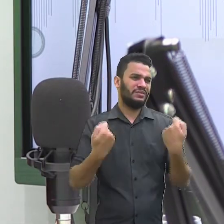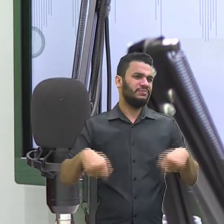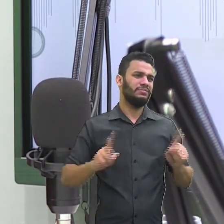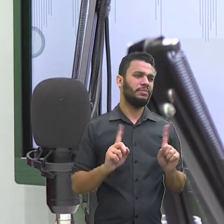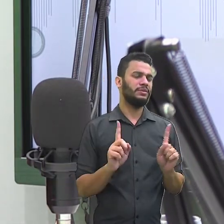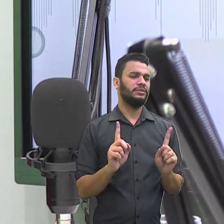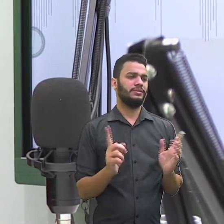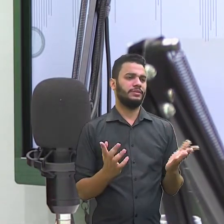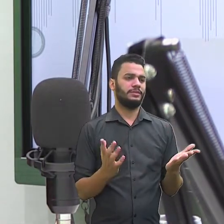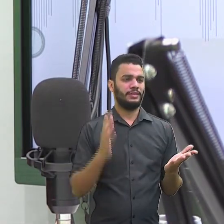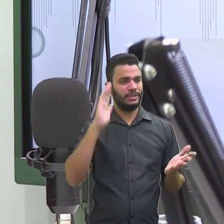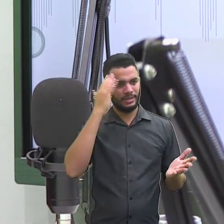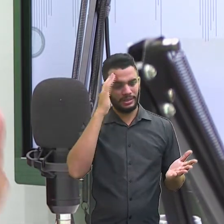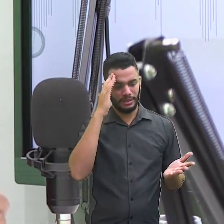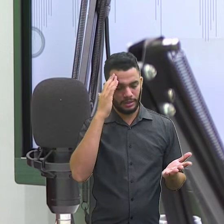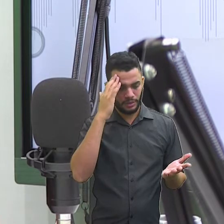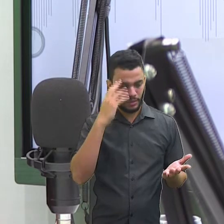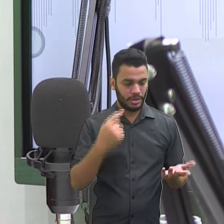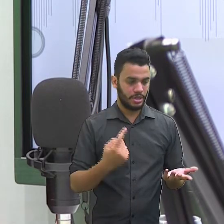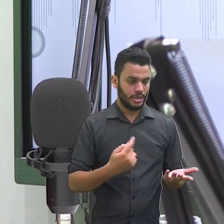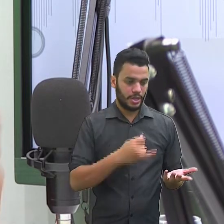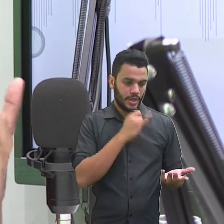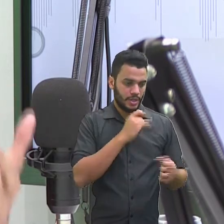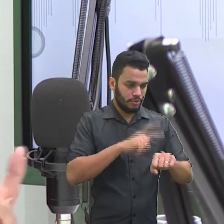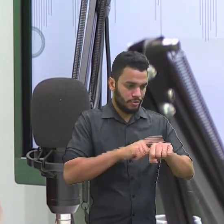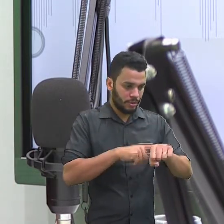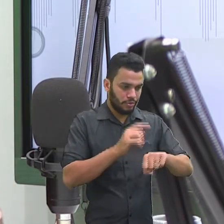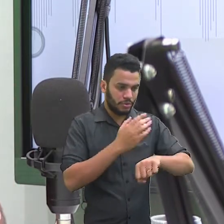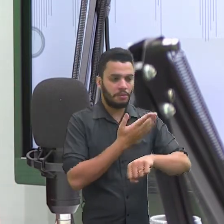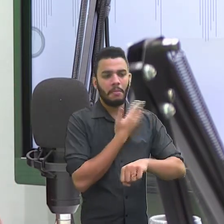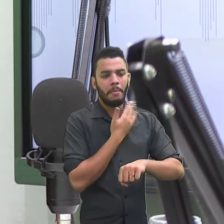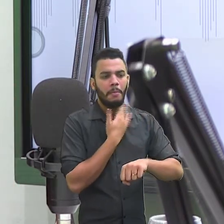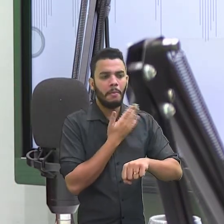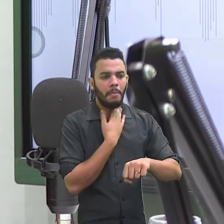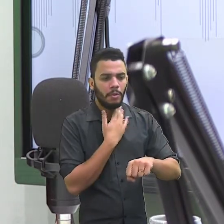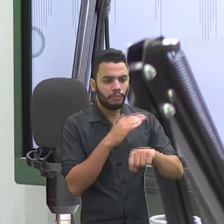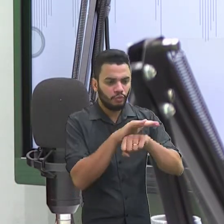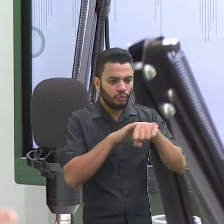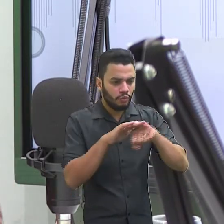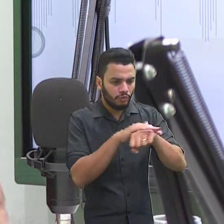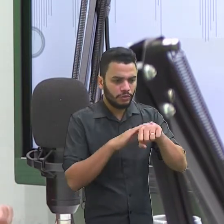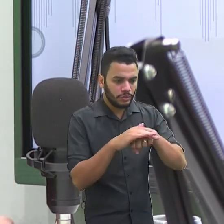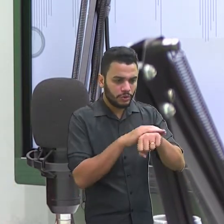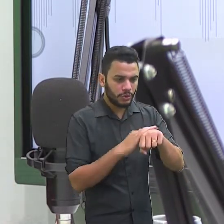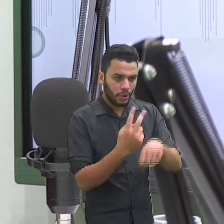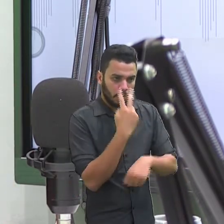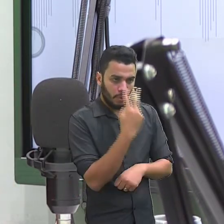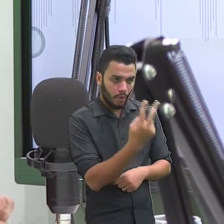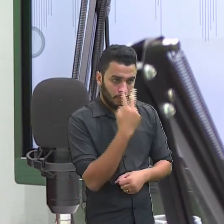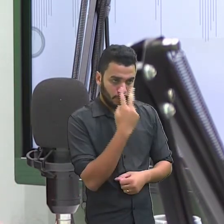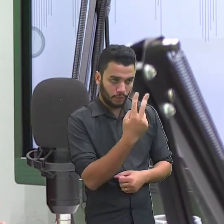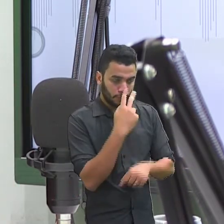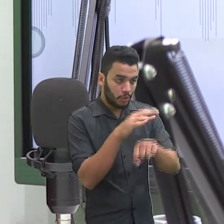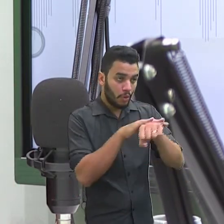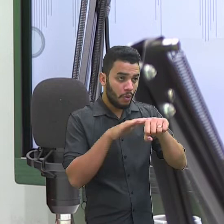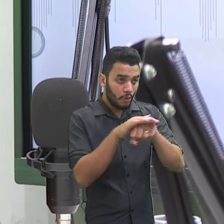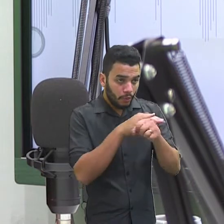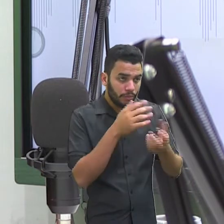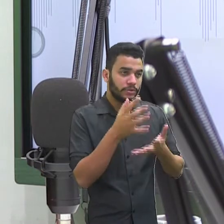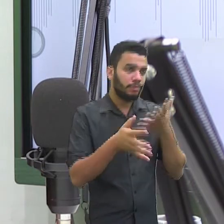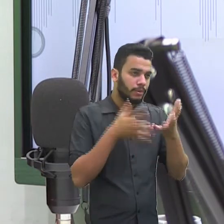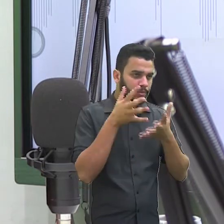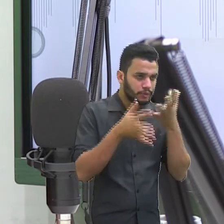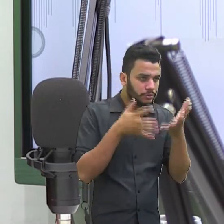sentar no colo, é papear, é abrir o coração, tendo-se uma relação amistosa. Obviamente, de vez em quando,